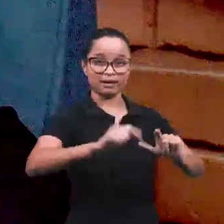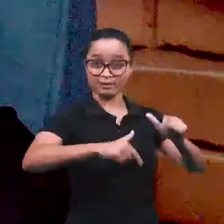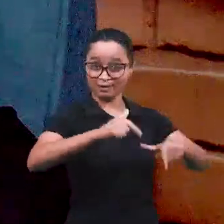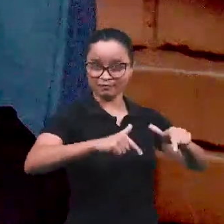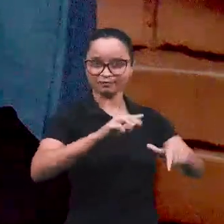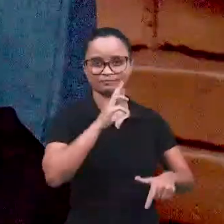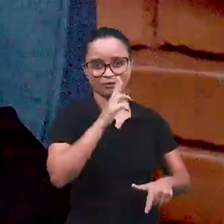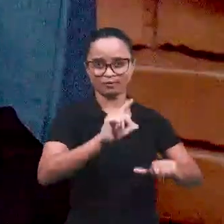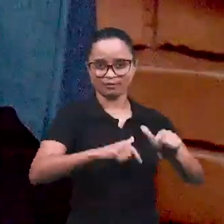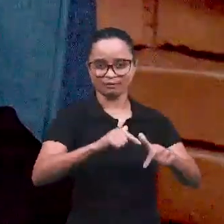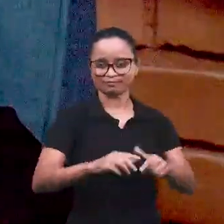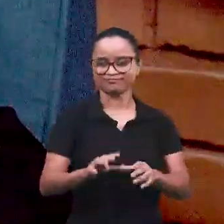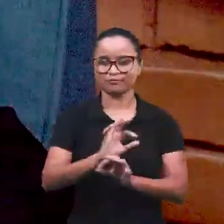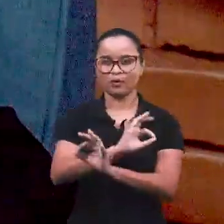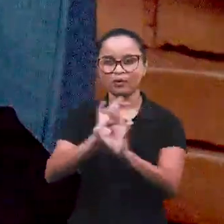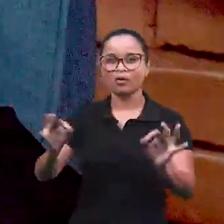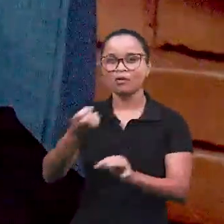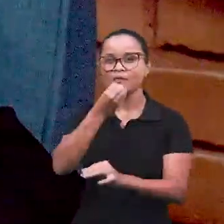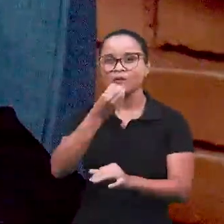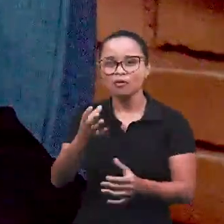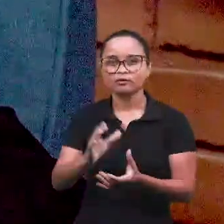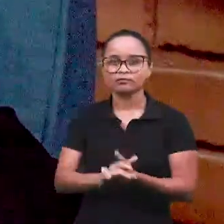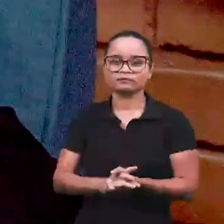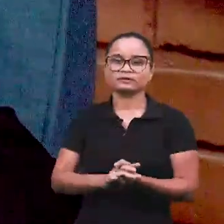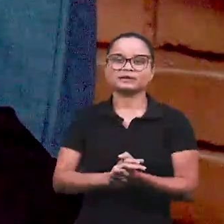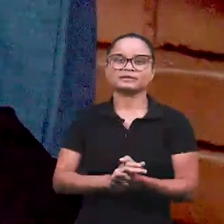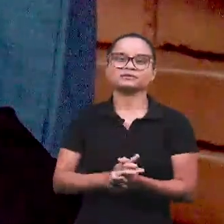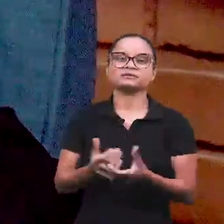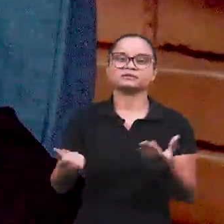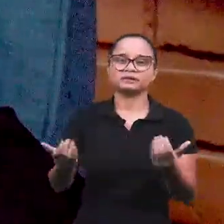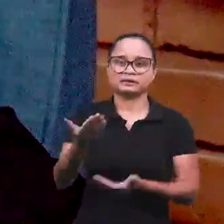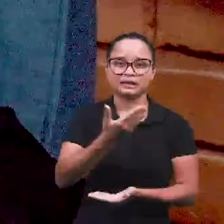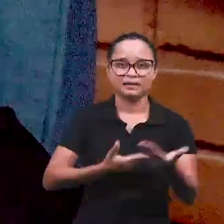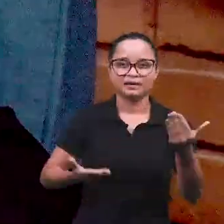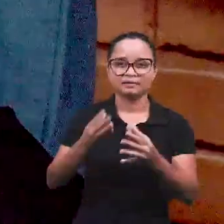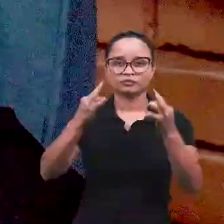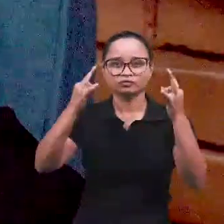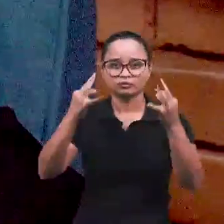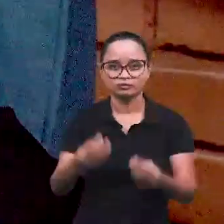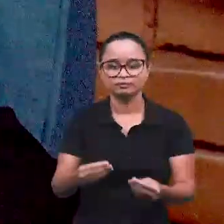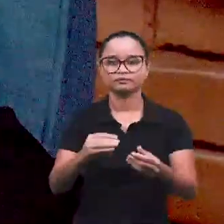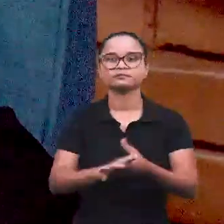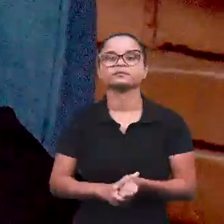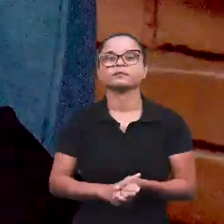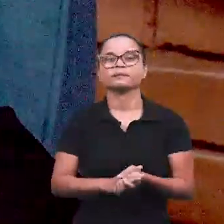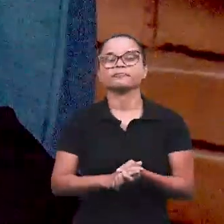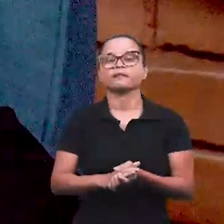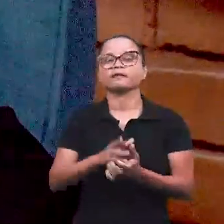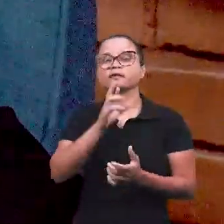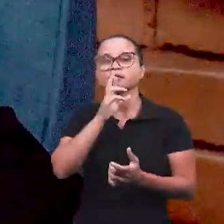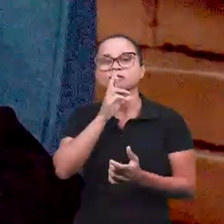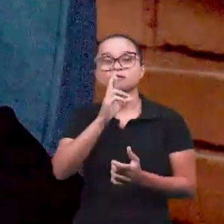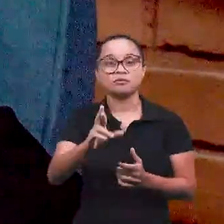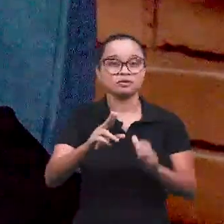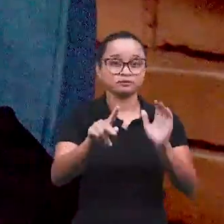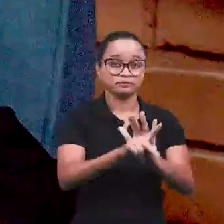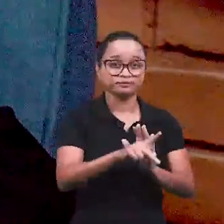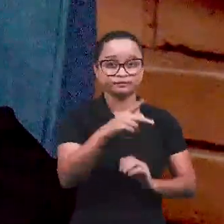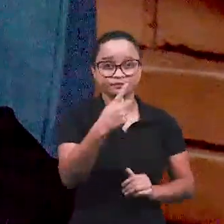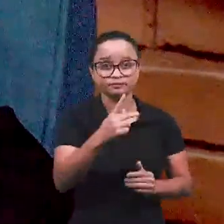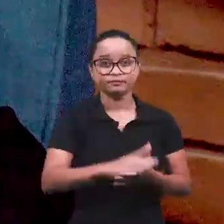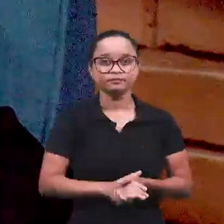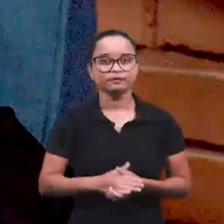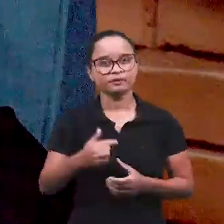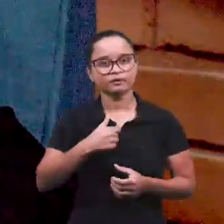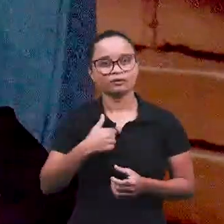Amém, Emanuele, a paz do Senhor Jesus. Muito bem respondido no meio dos demais irmãos, né? Todos participando, mas a resposta foi